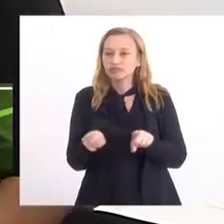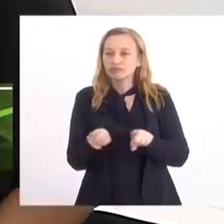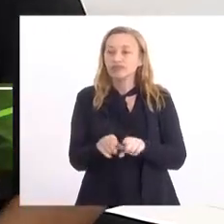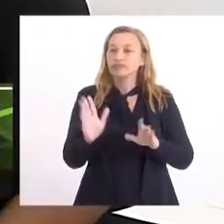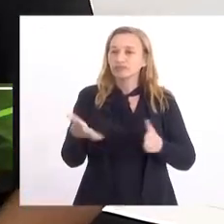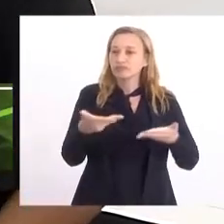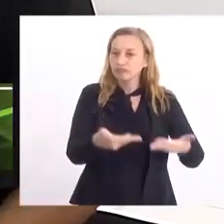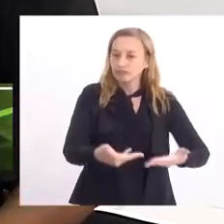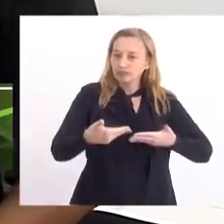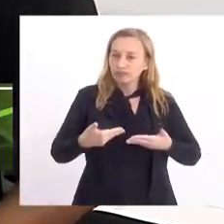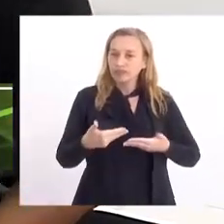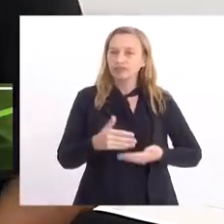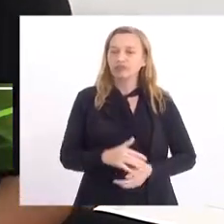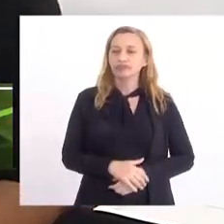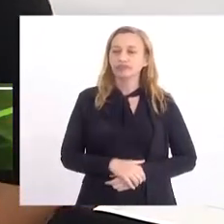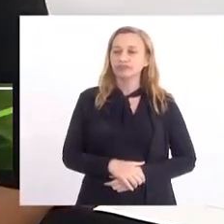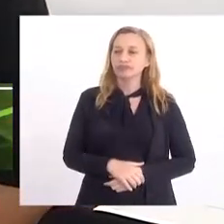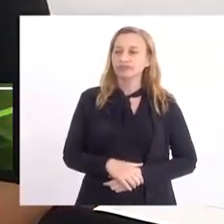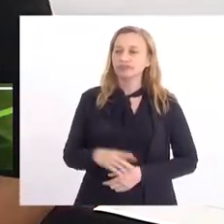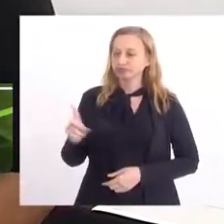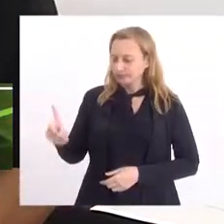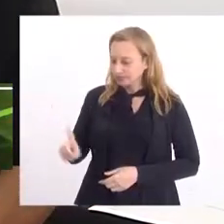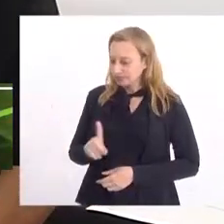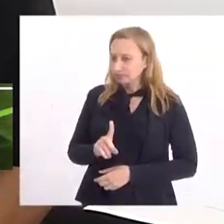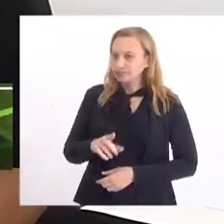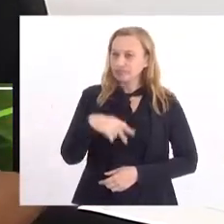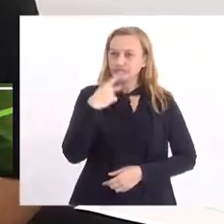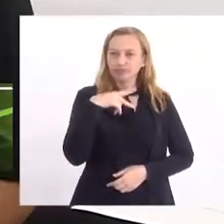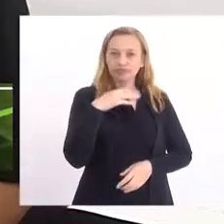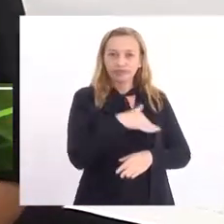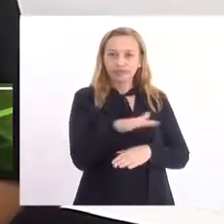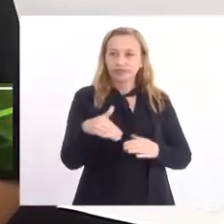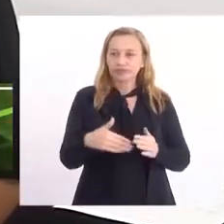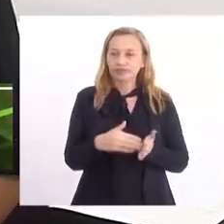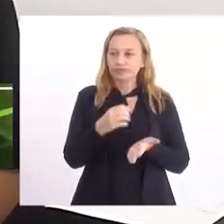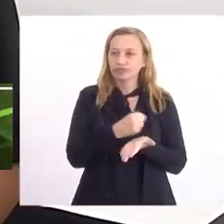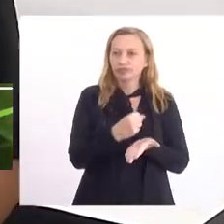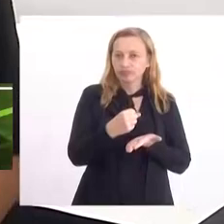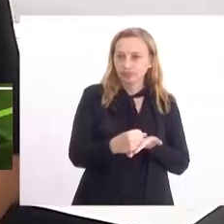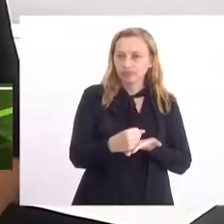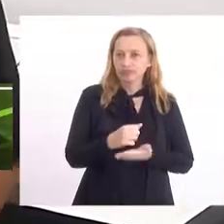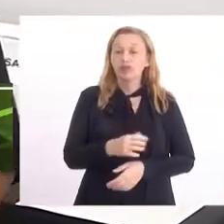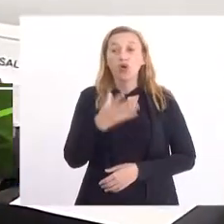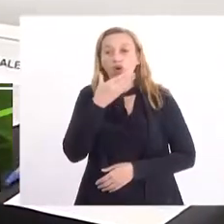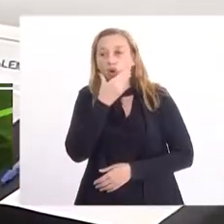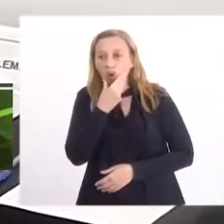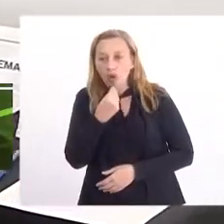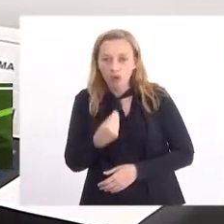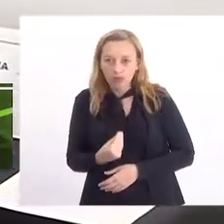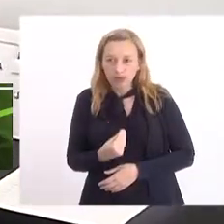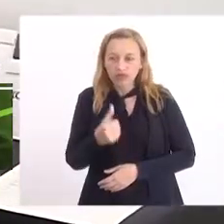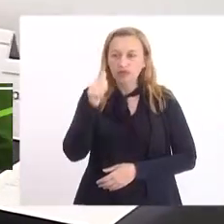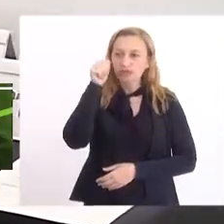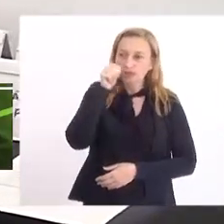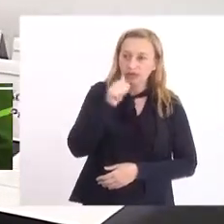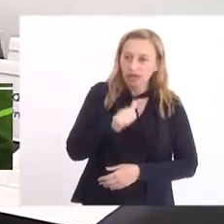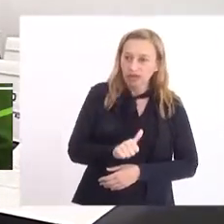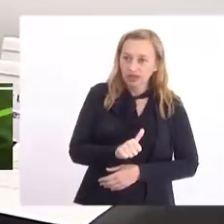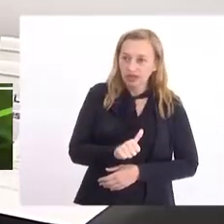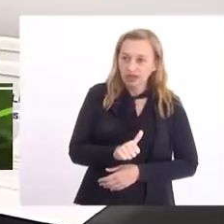recebeu. E assim, venho aqui para falar sobre todos os contratados. Homens,